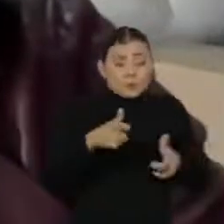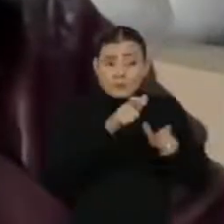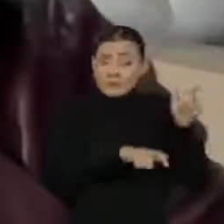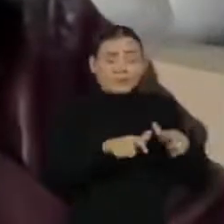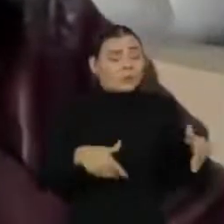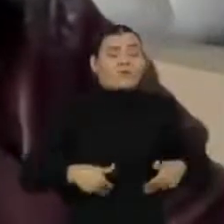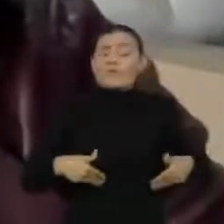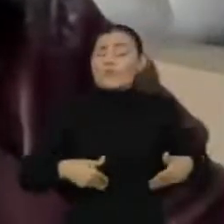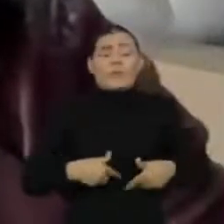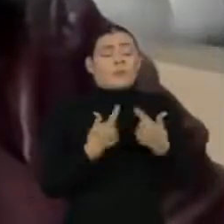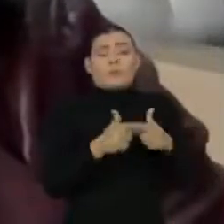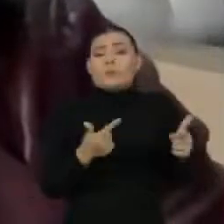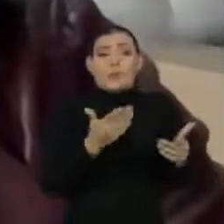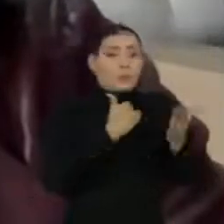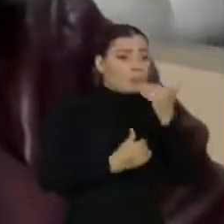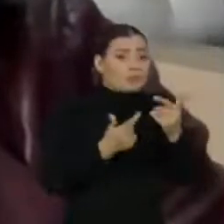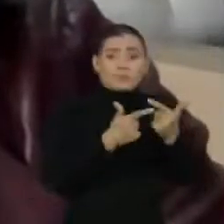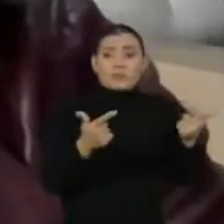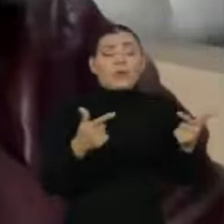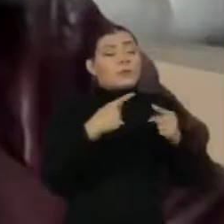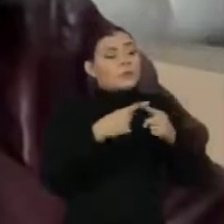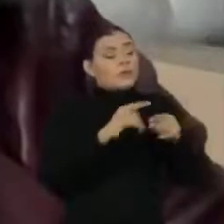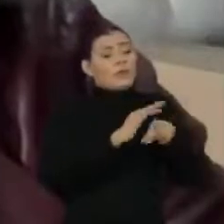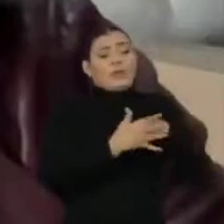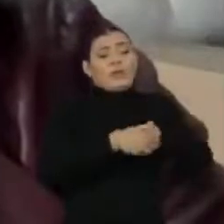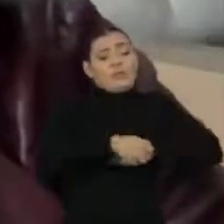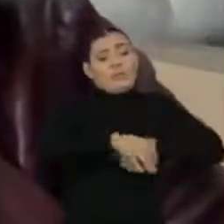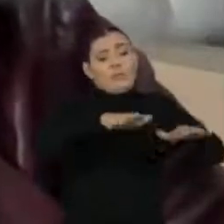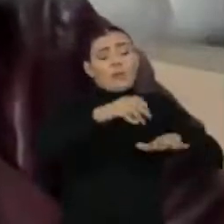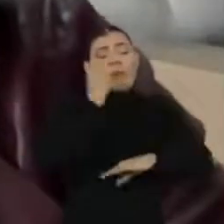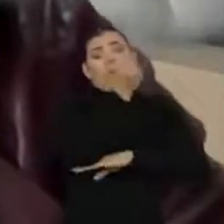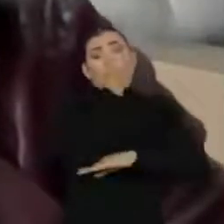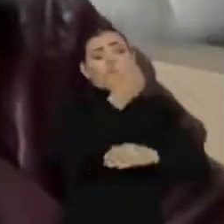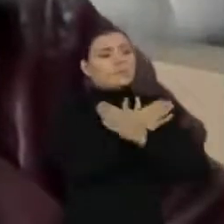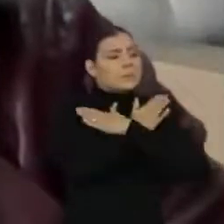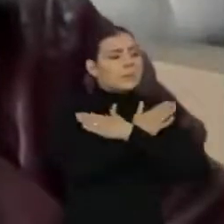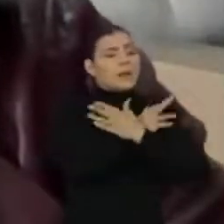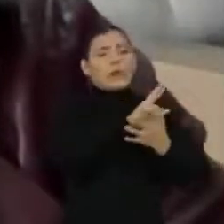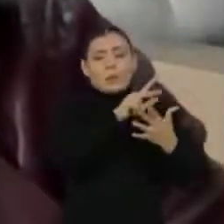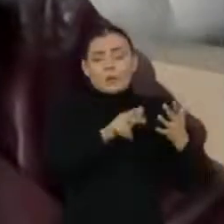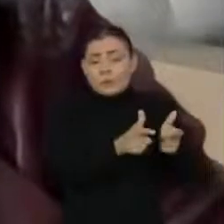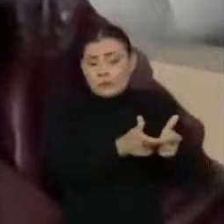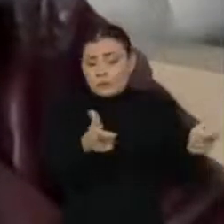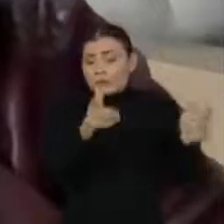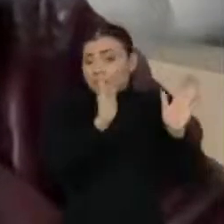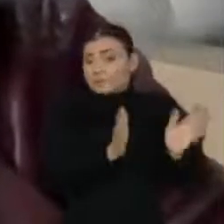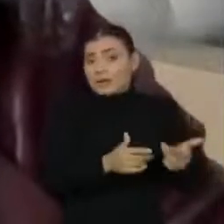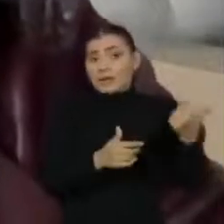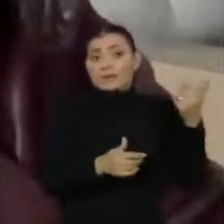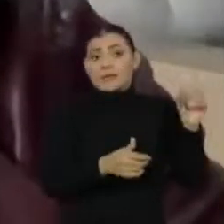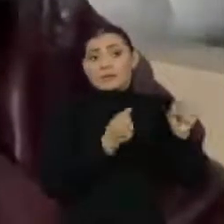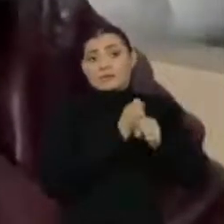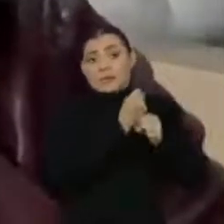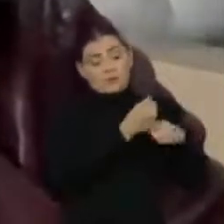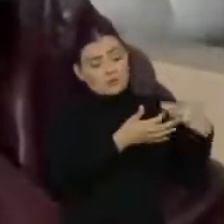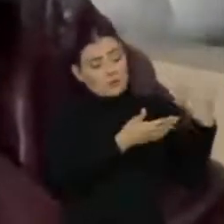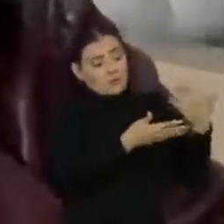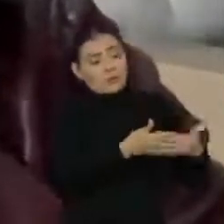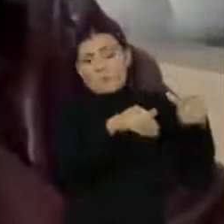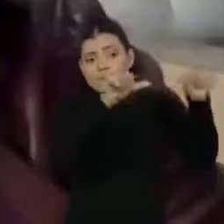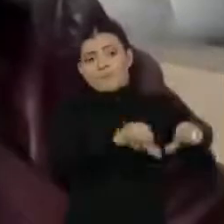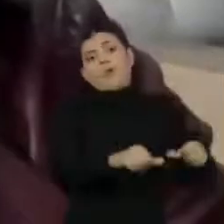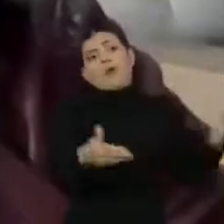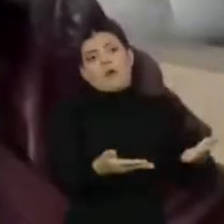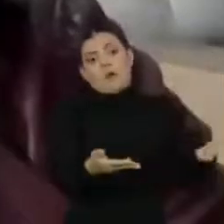aqui no Brasil, né? A gente vê um avanço gigante da extrema pobreza nos últimos 10 anos. Então, em 2011,